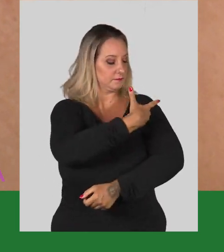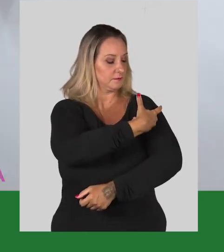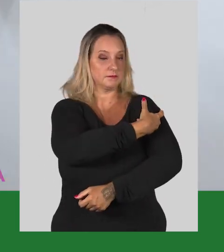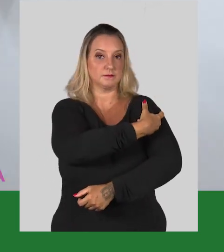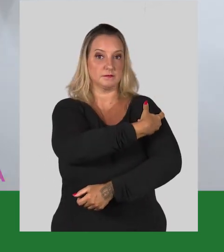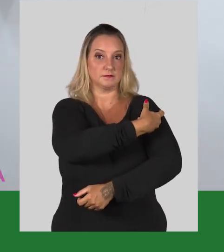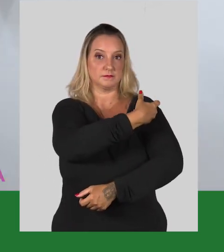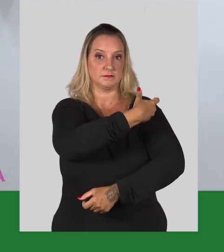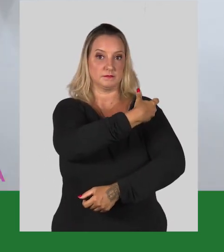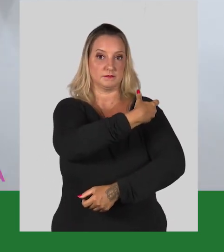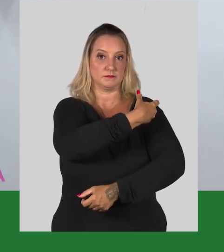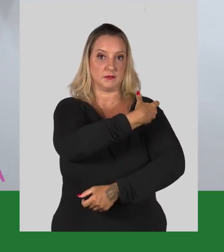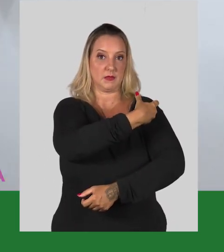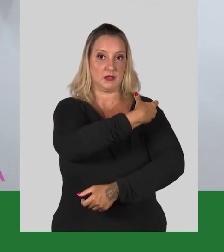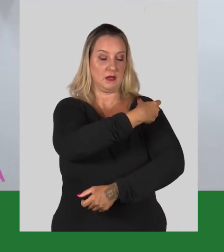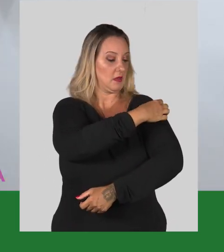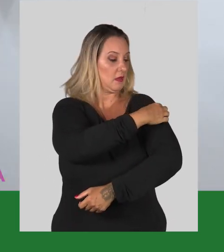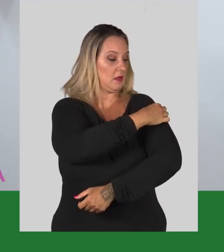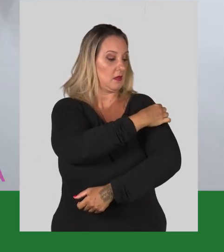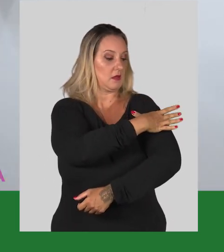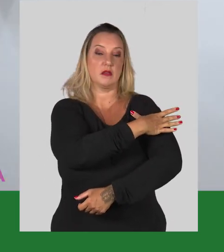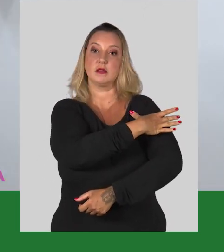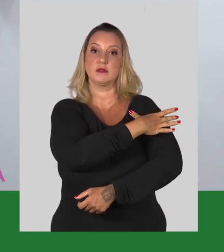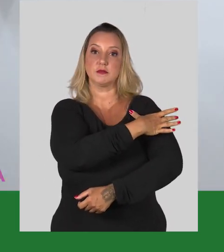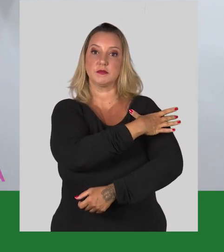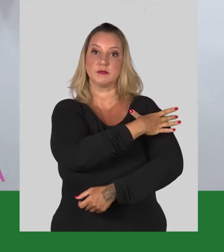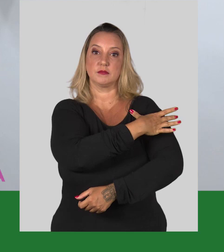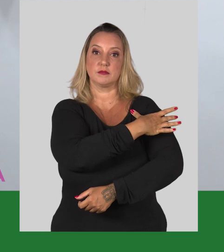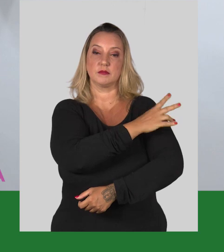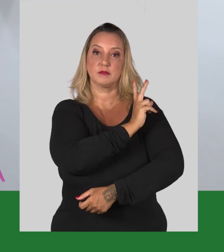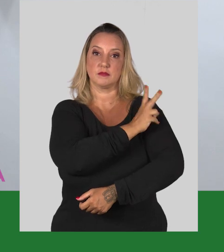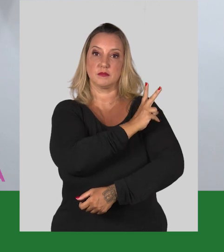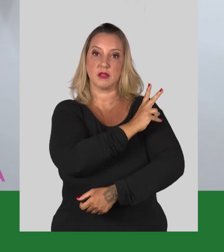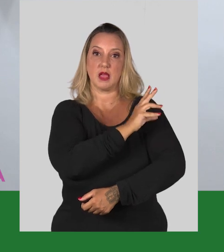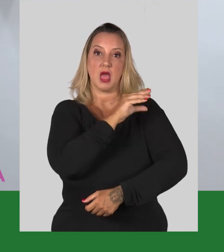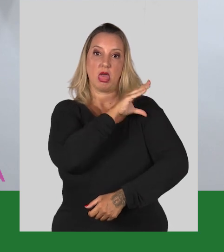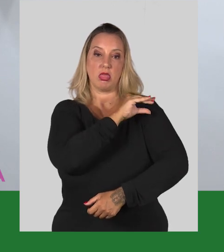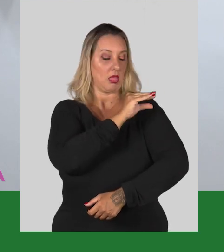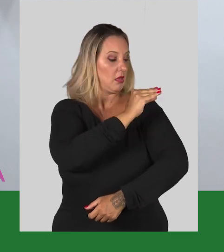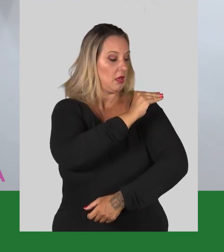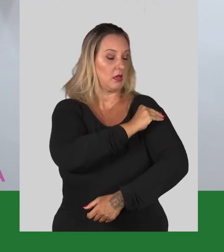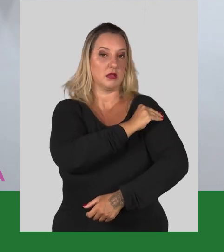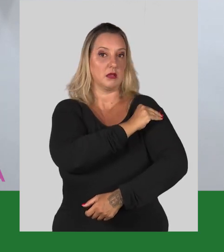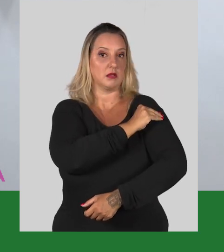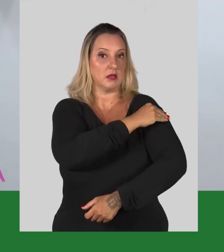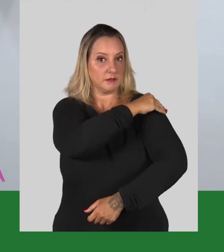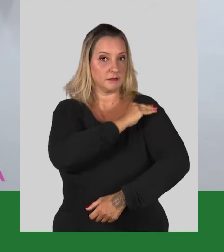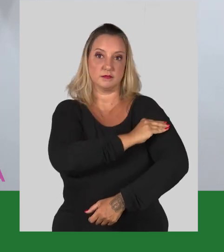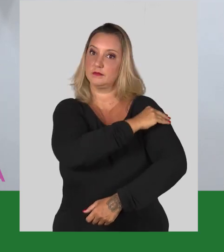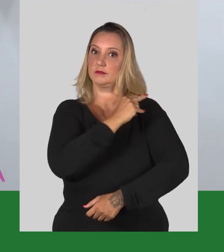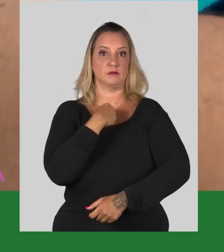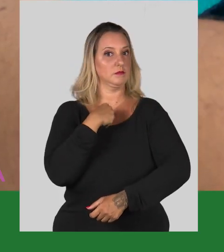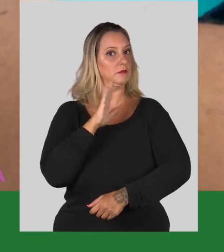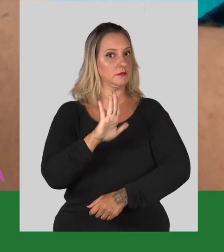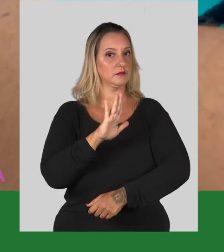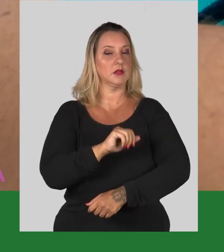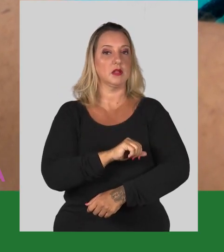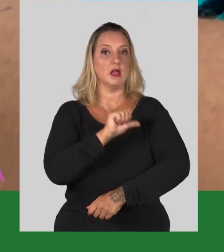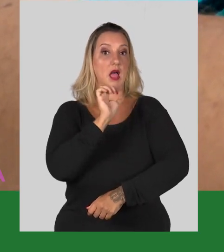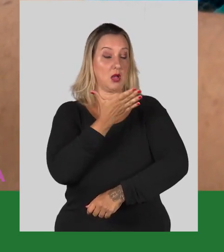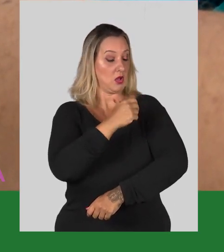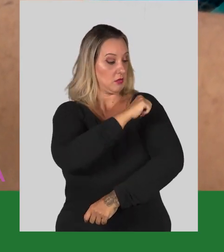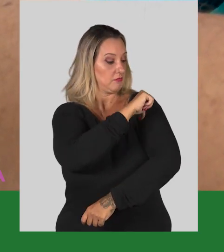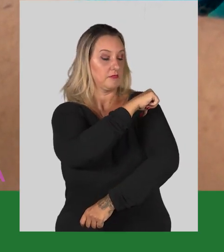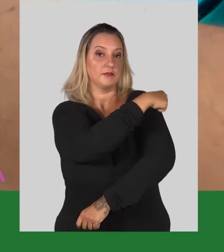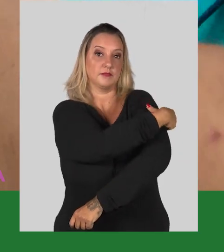Retire a agulha, solte a pele, mantenha o algodão sem massagear. Coloque